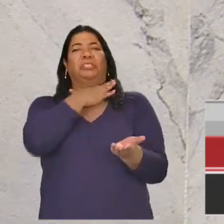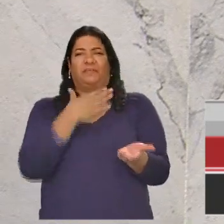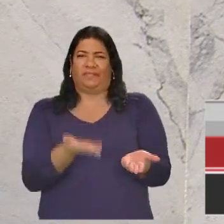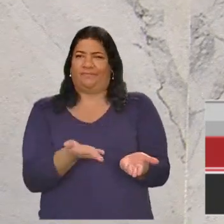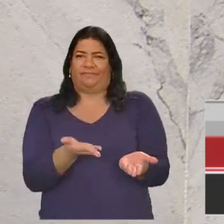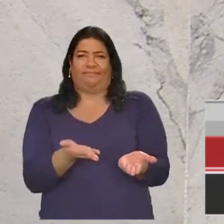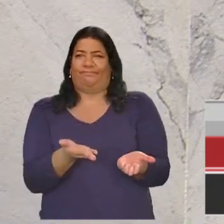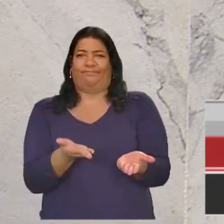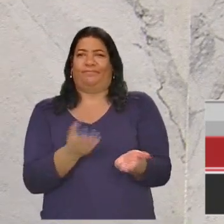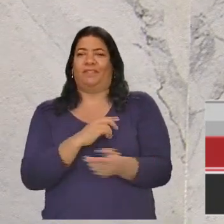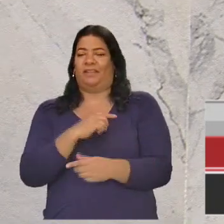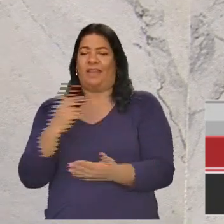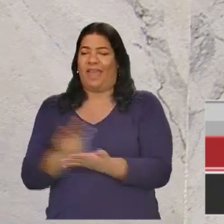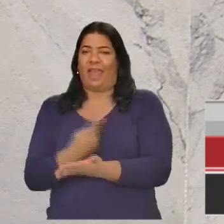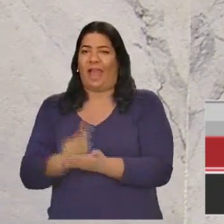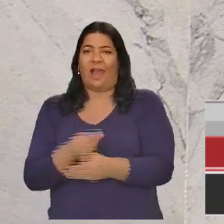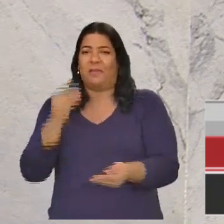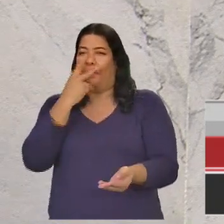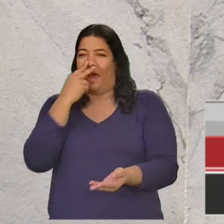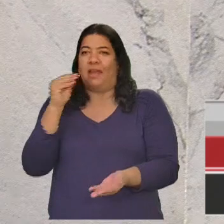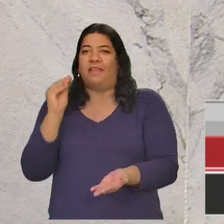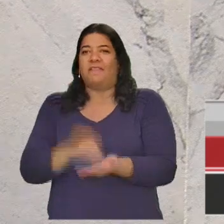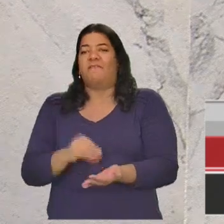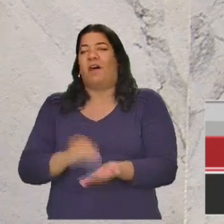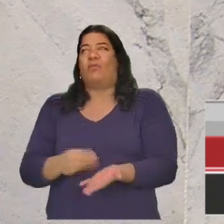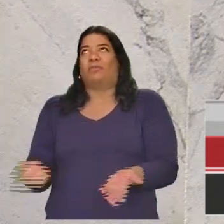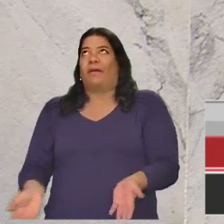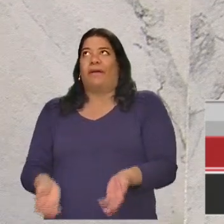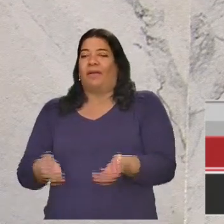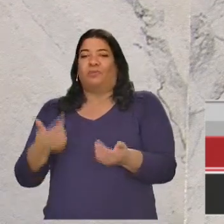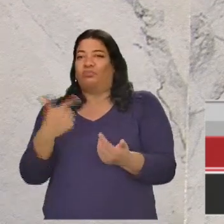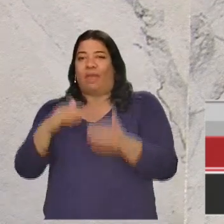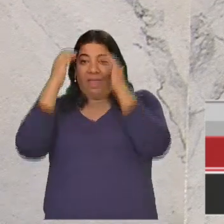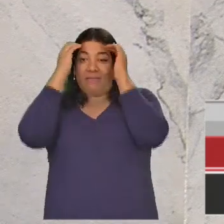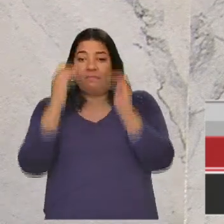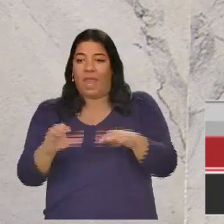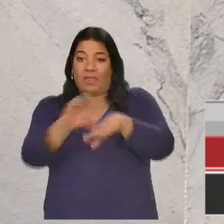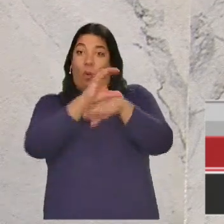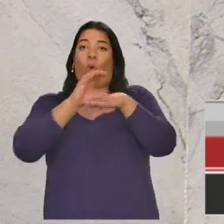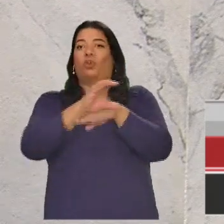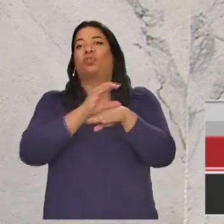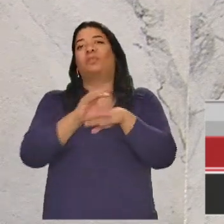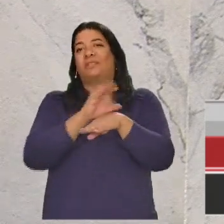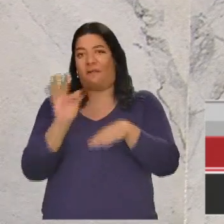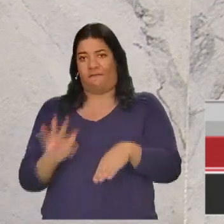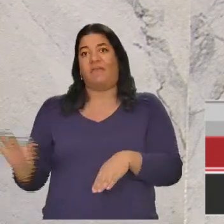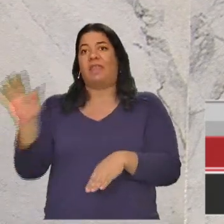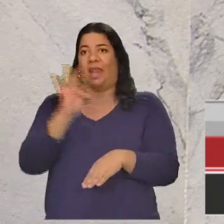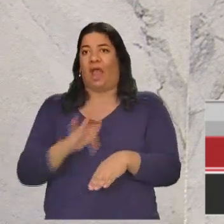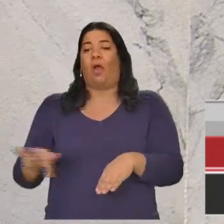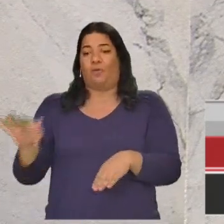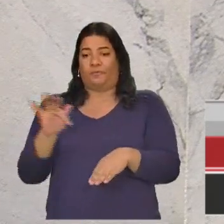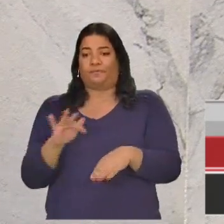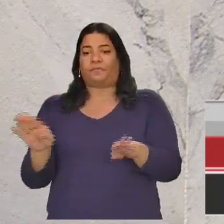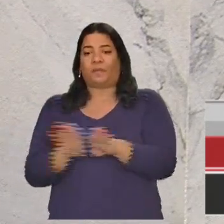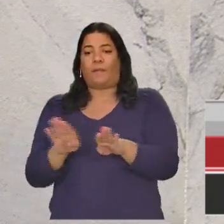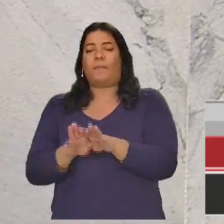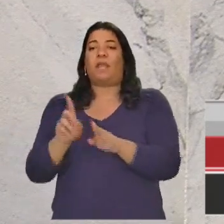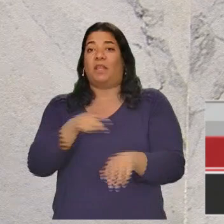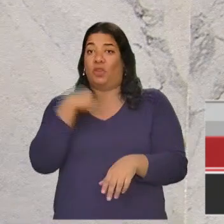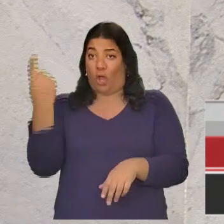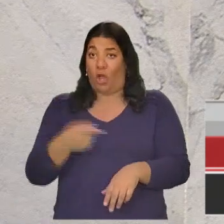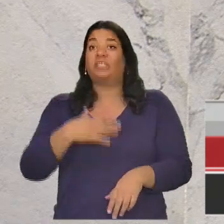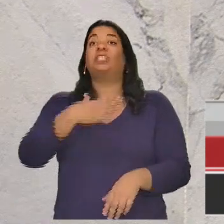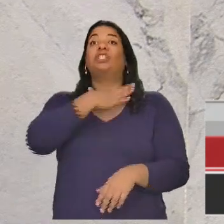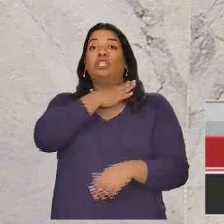não há respeito pela constituição federal que determina a auditoria da dívida pública brasileira a nossa dívida